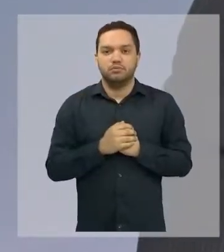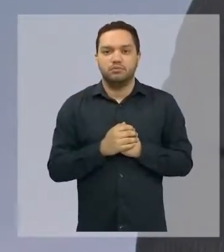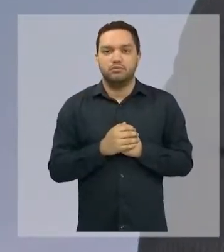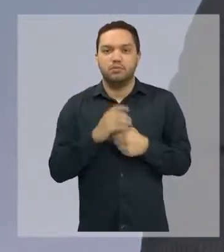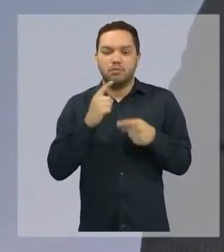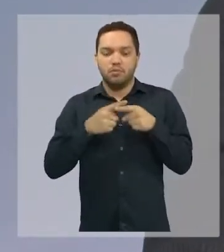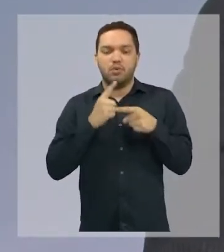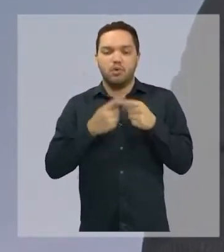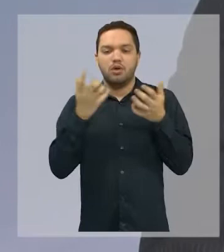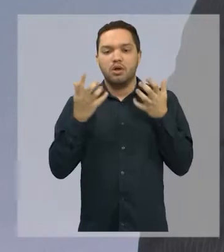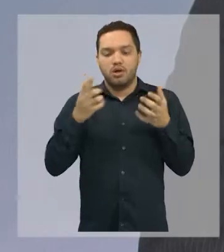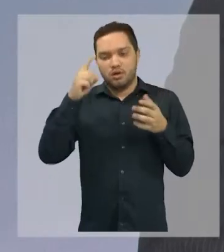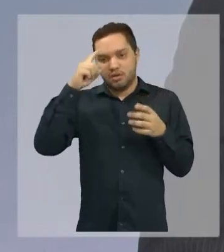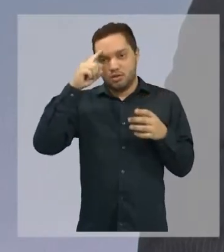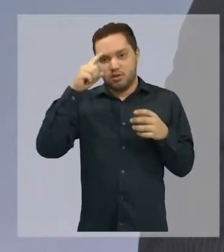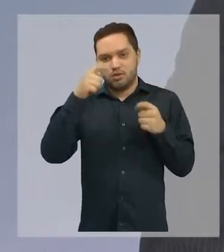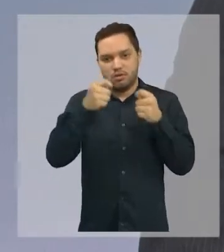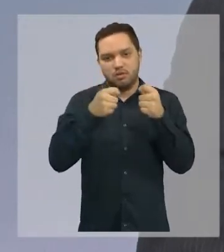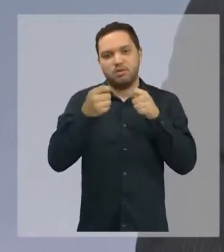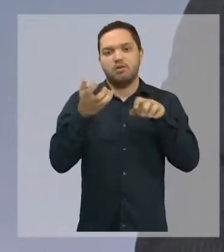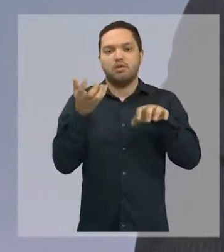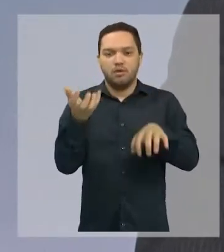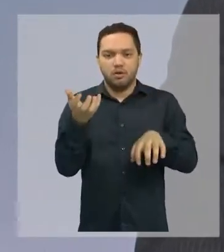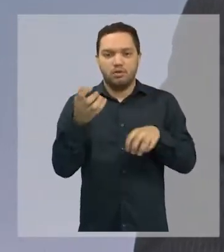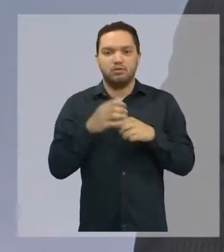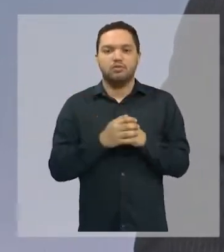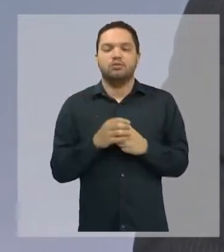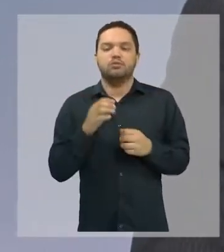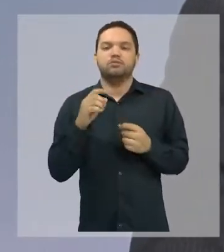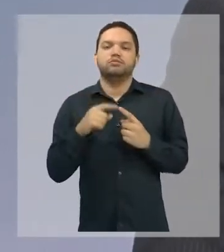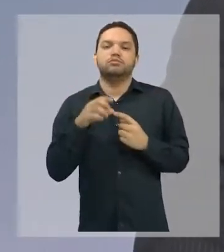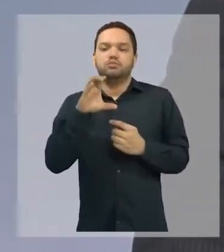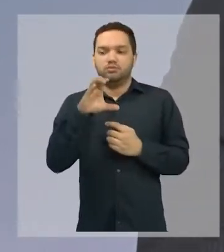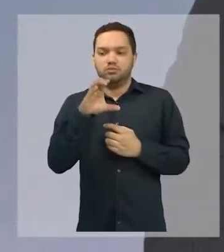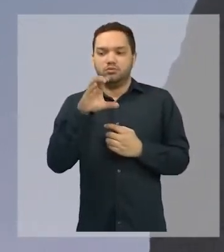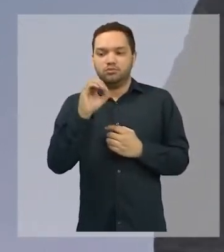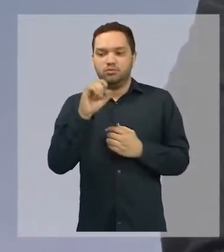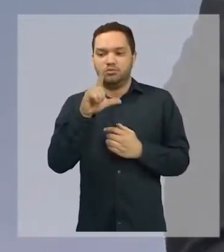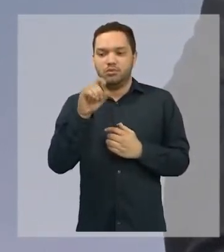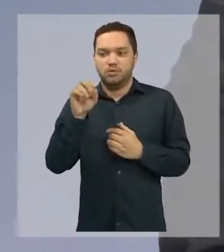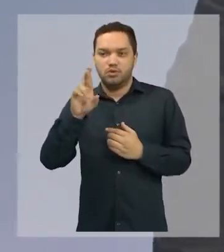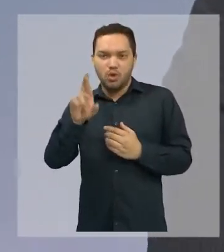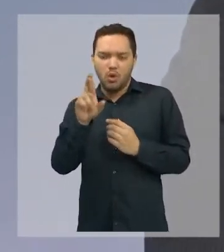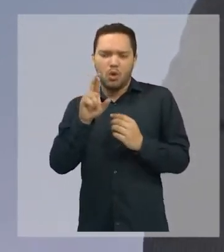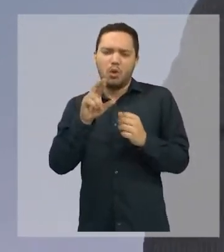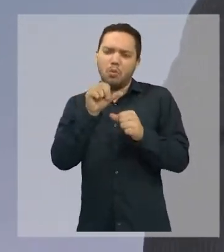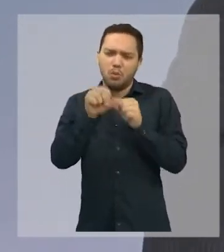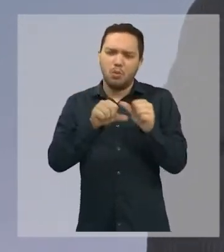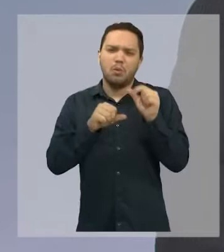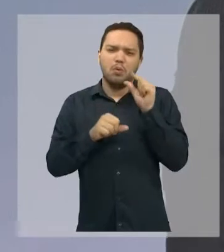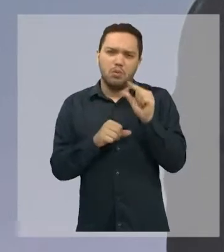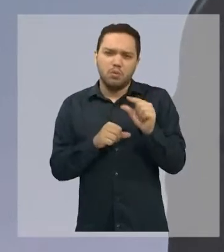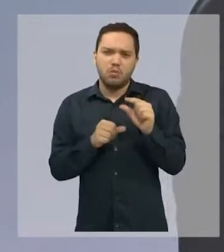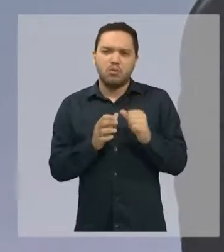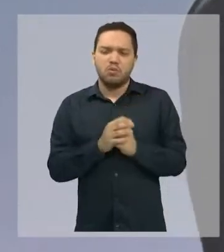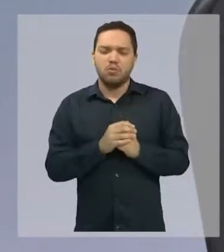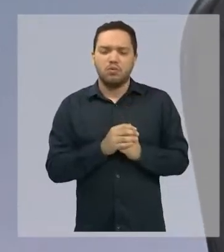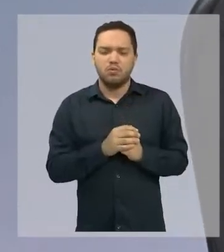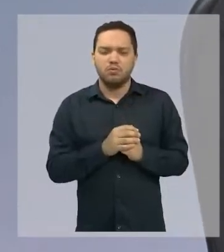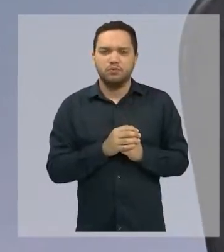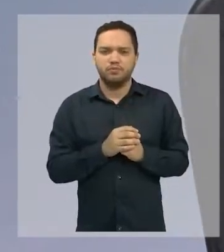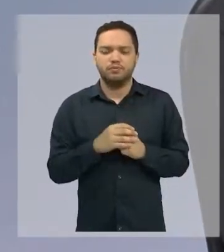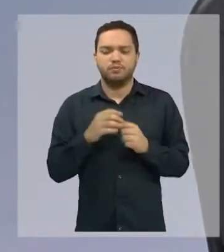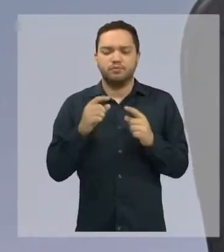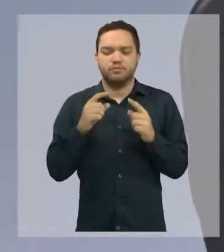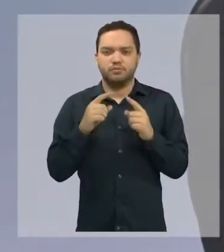coalizão no parlamento. Houve uma pequena interrupção disso no governo Collor, que você estudou melhor do que qualquer pessoa, que ele perdeu esse